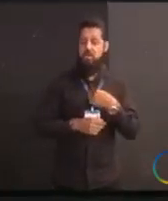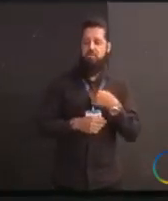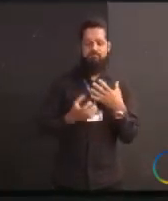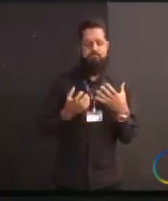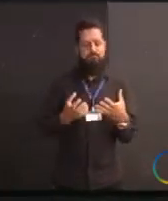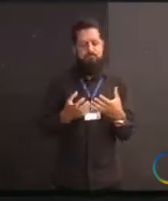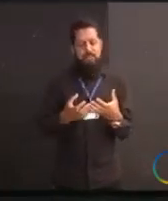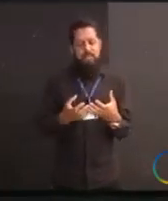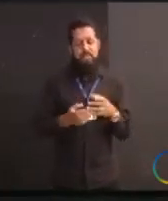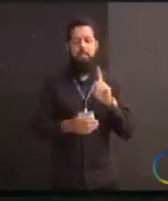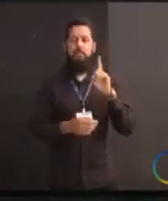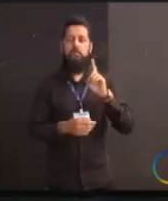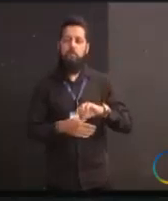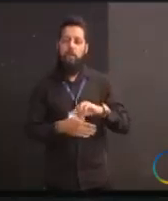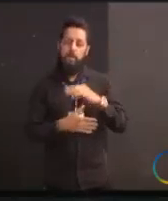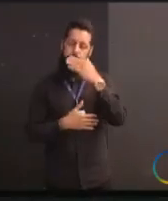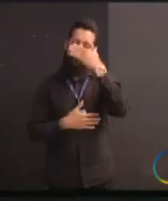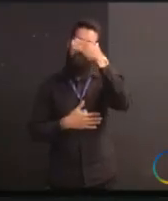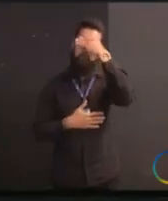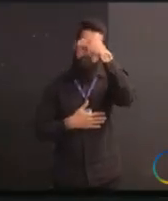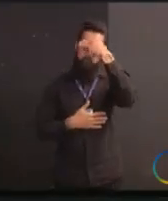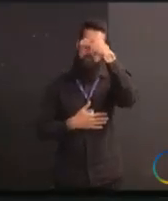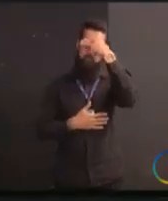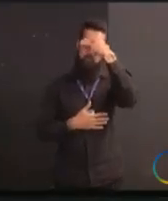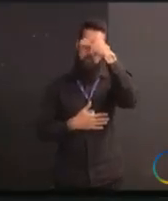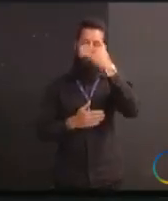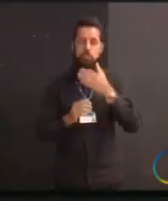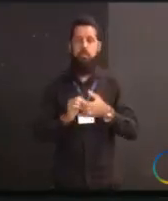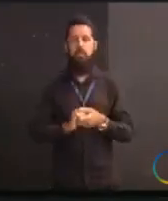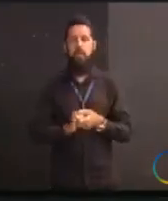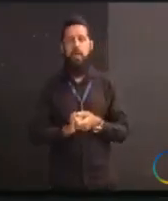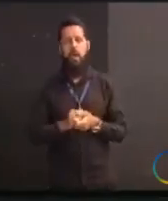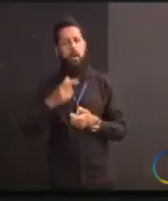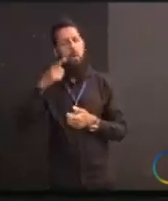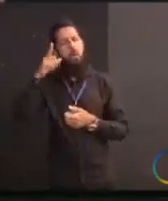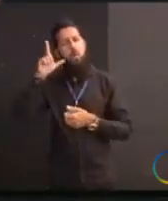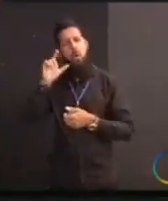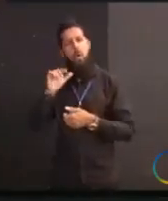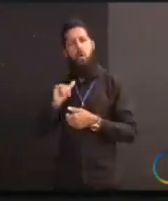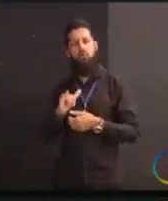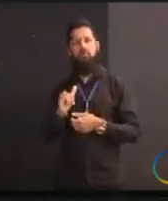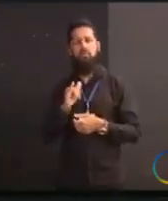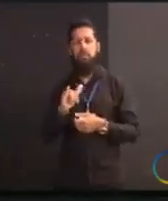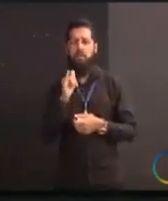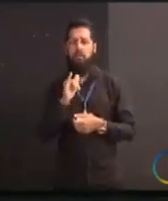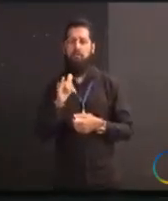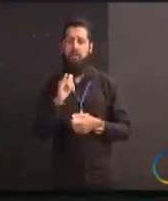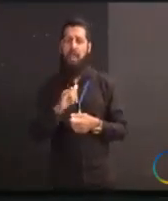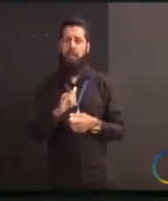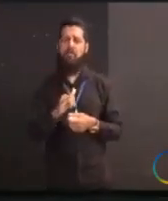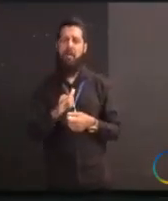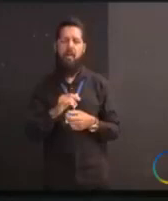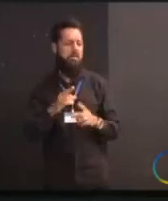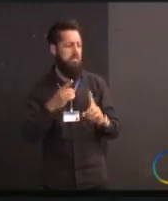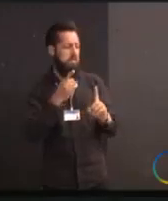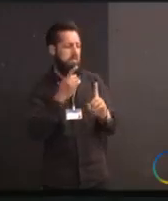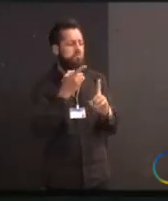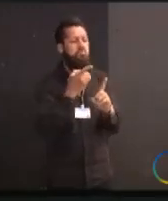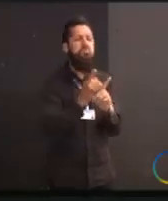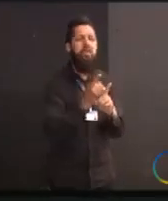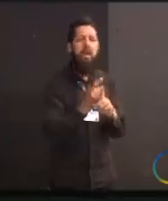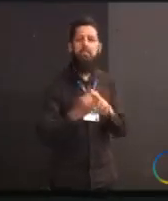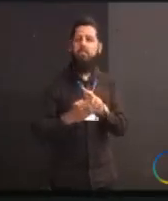Xavier. Como eu disse ontem, às vezes quando eu ia a Uberaba e via aquele